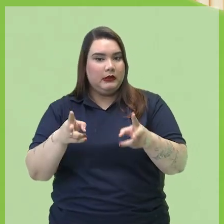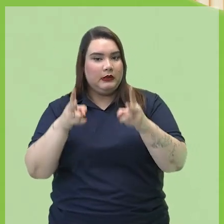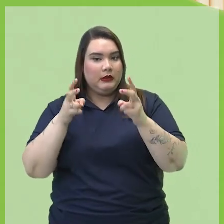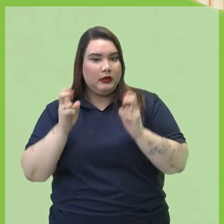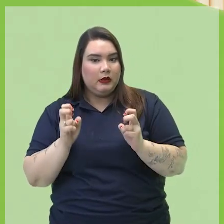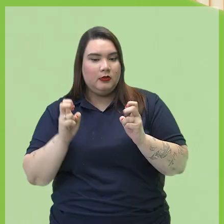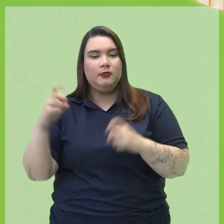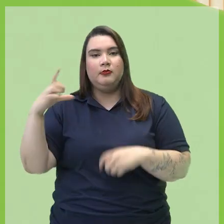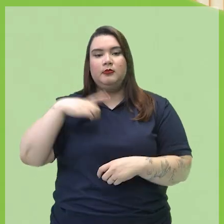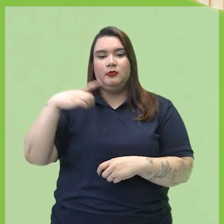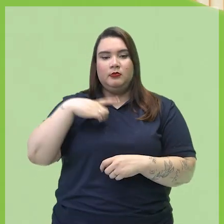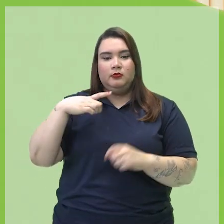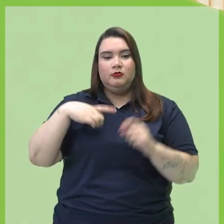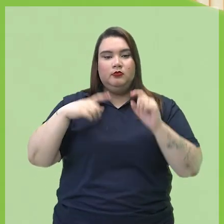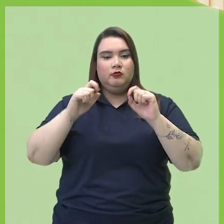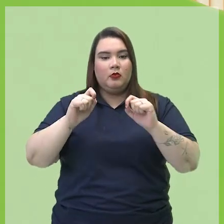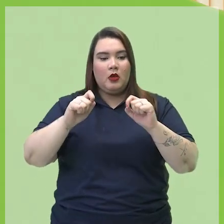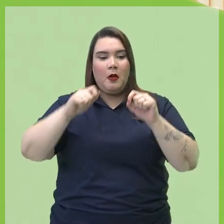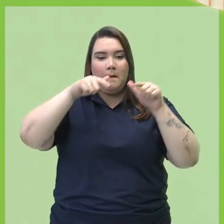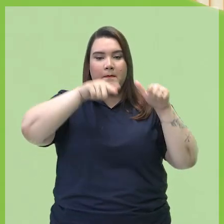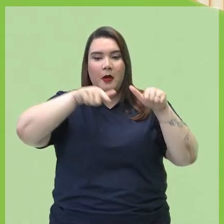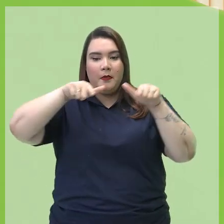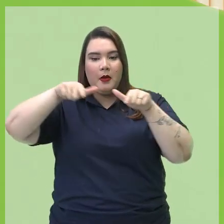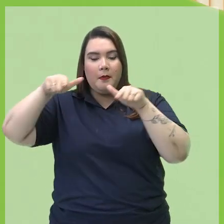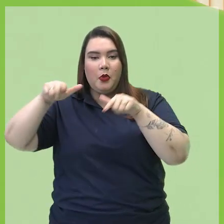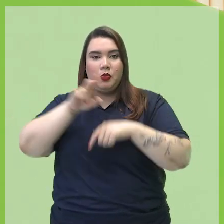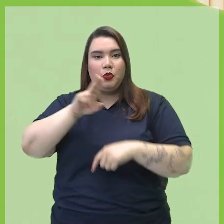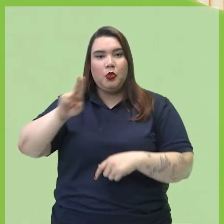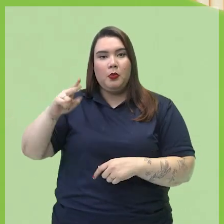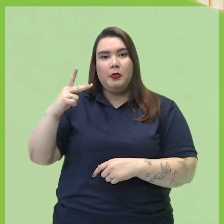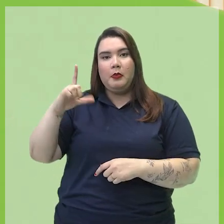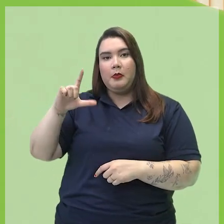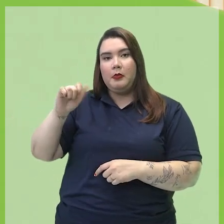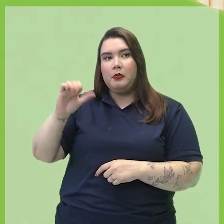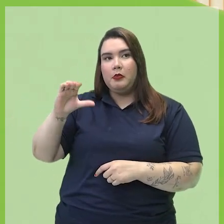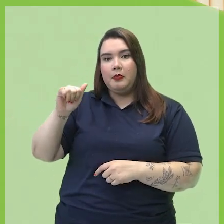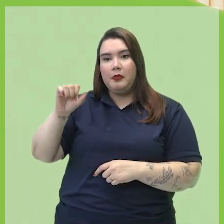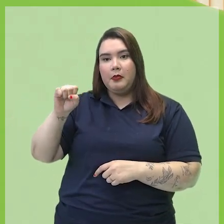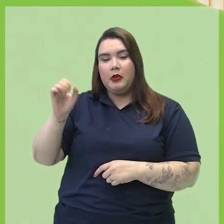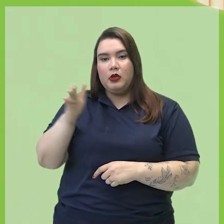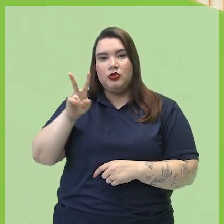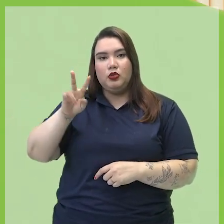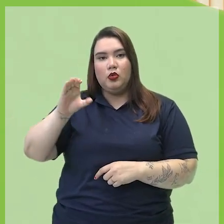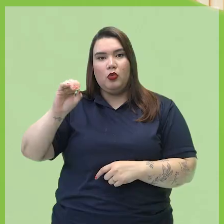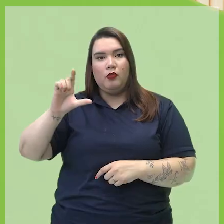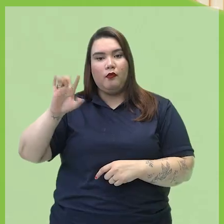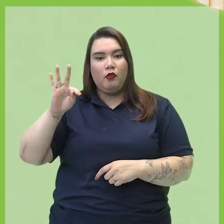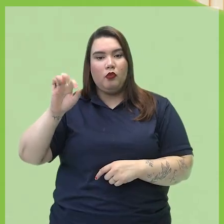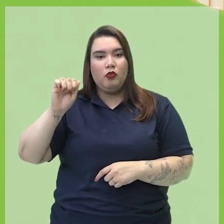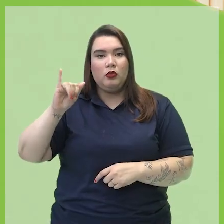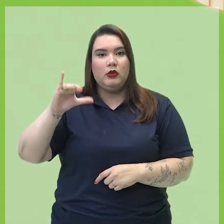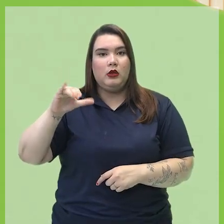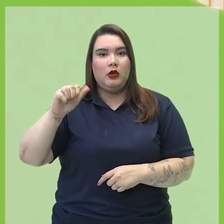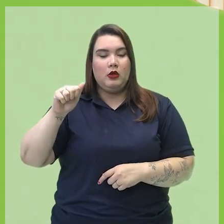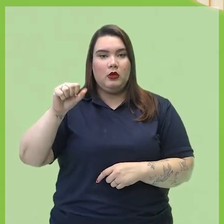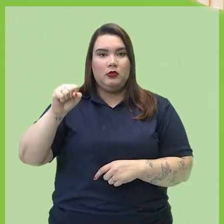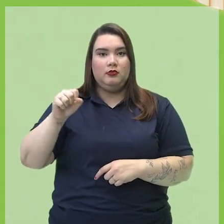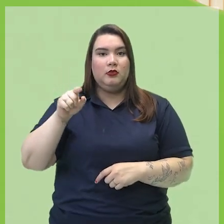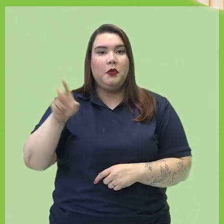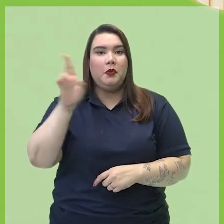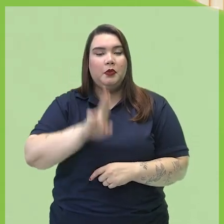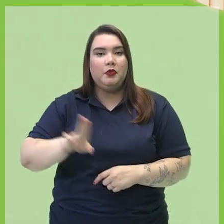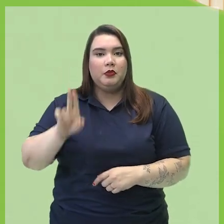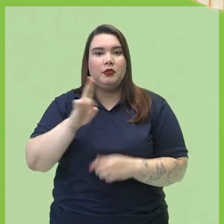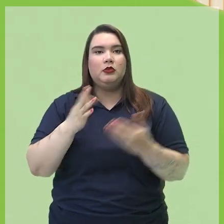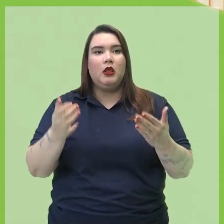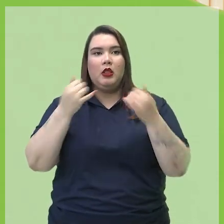perceberam que tínhamos ali umas placas voltaicas e essas placas faziam com que fosse gerada essa energia